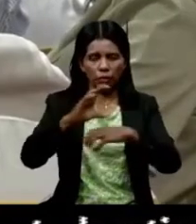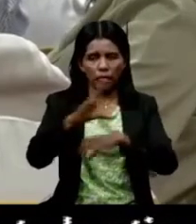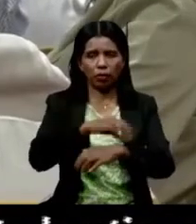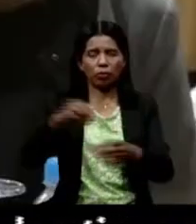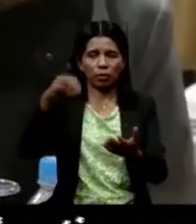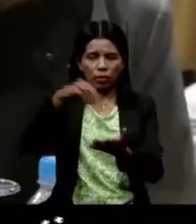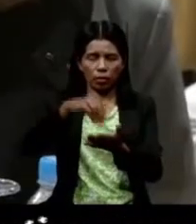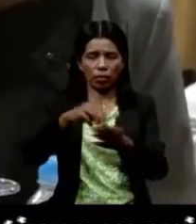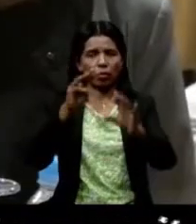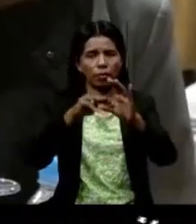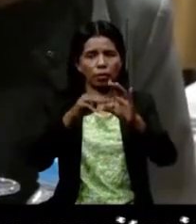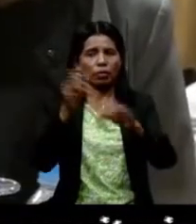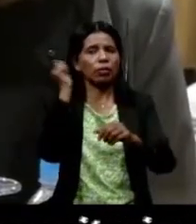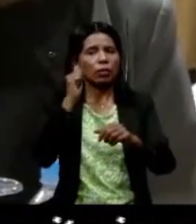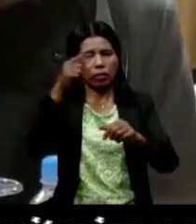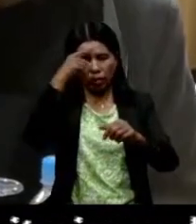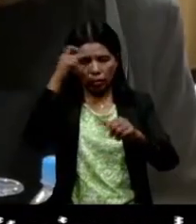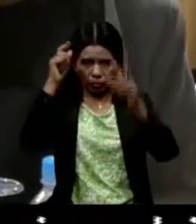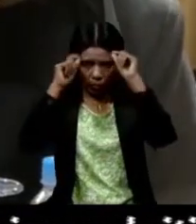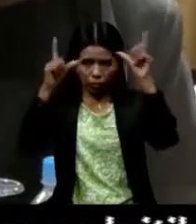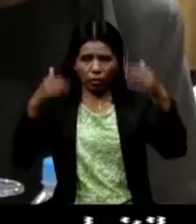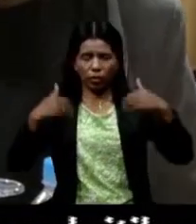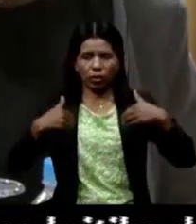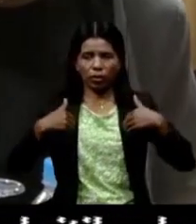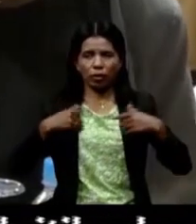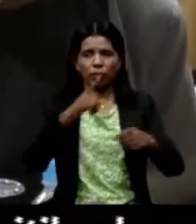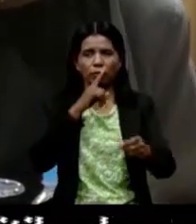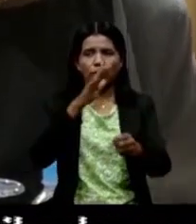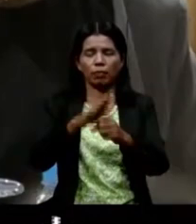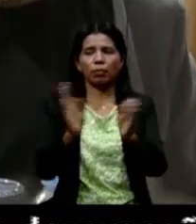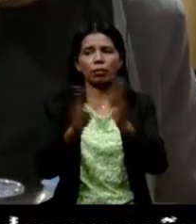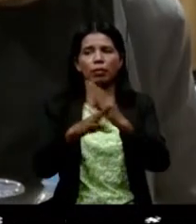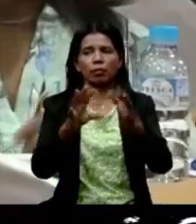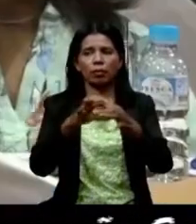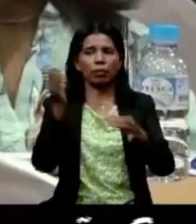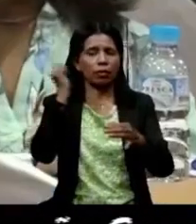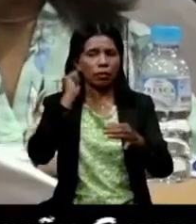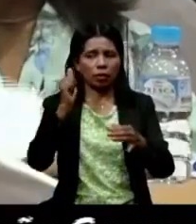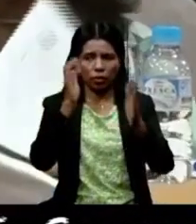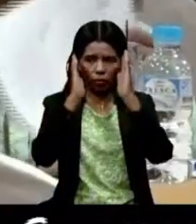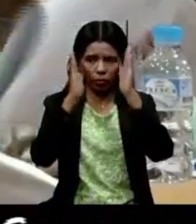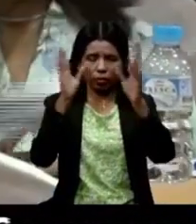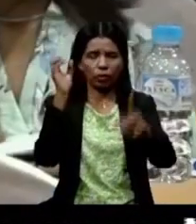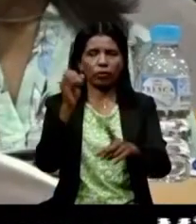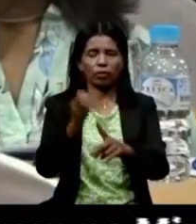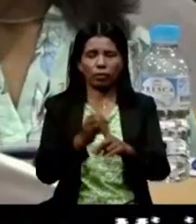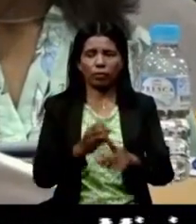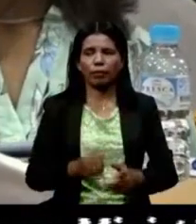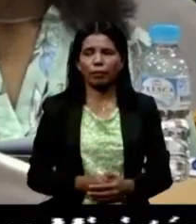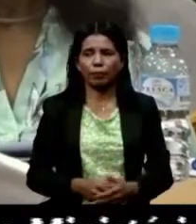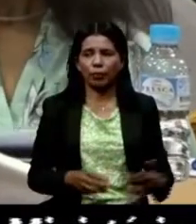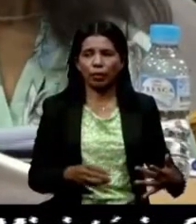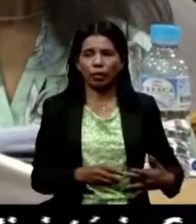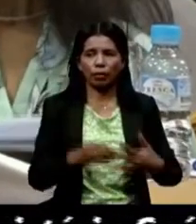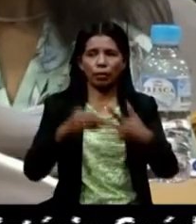Bele compete e a mercado ASEAN, tamo Timor-Leste e a compromisso a tu ser membro ASEAN, o sentido a tu alcança o objetivo regional.